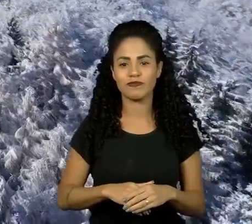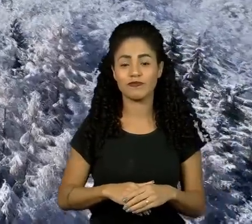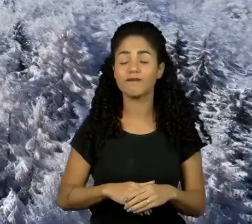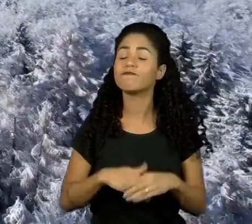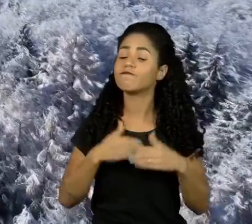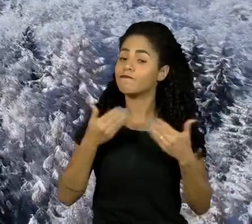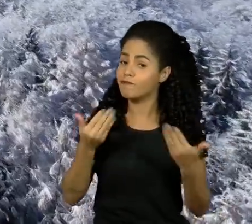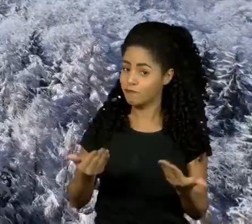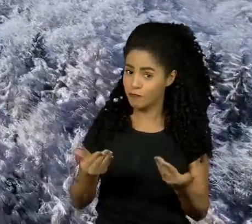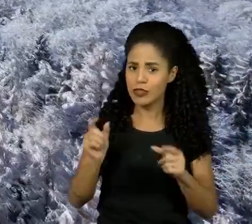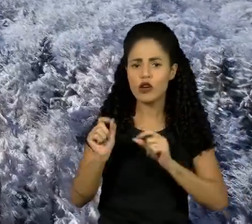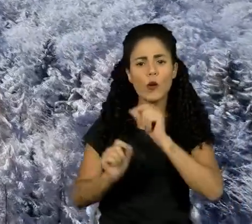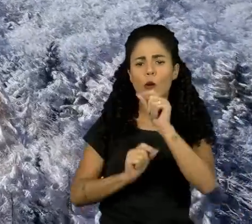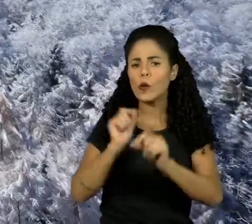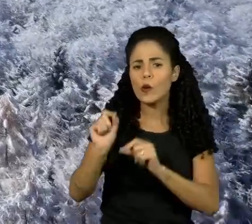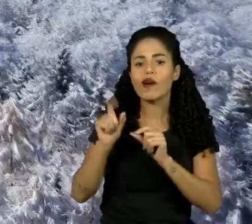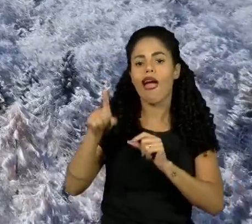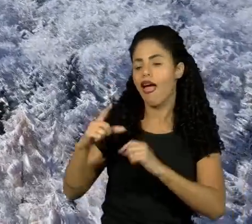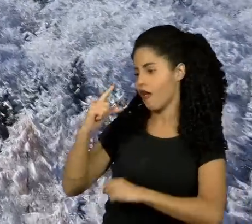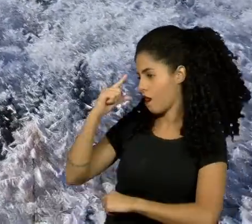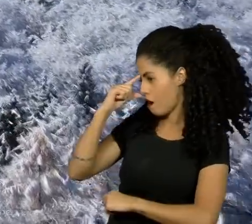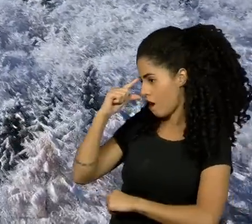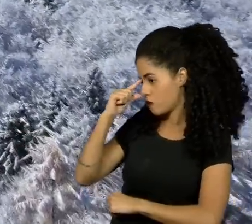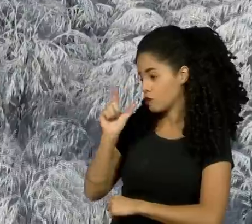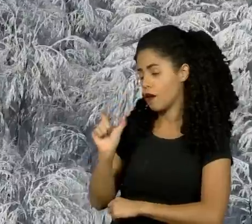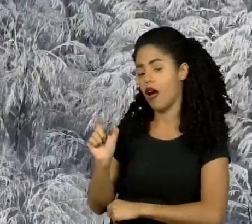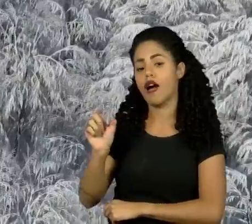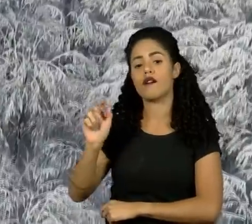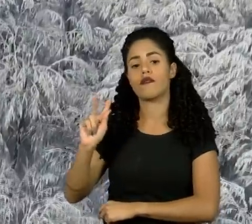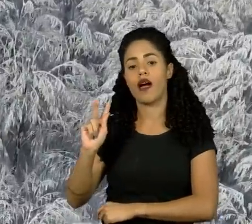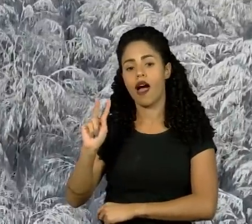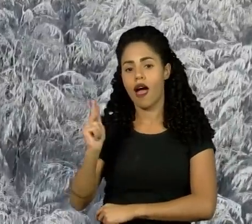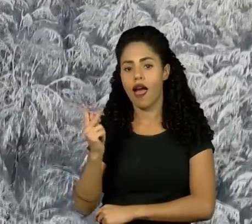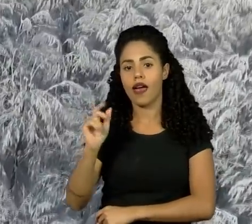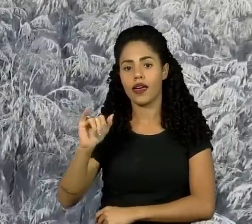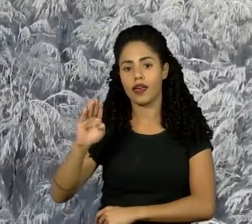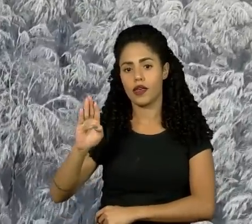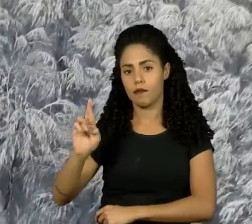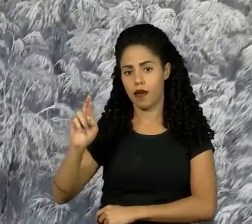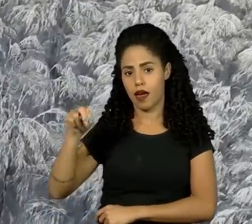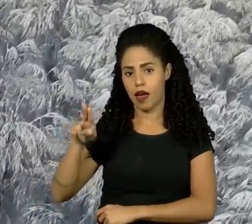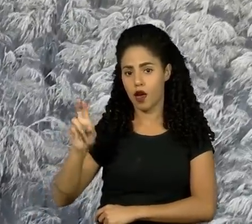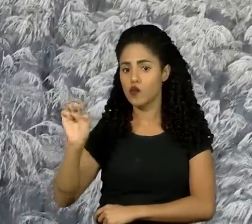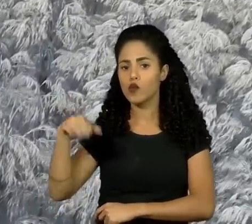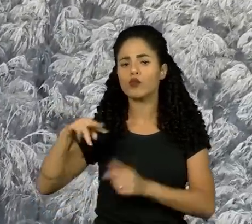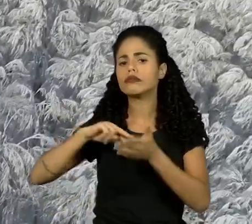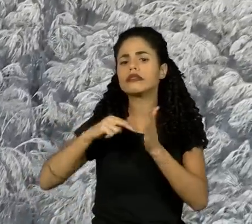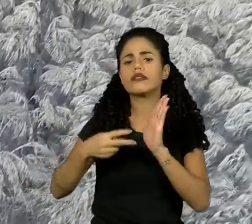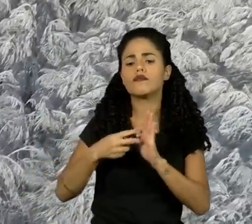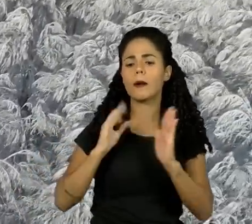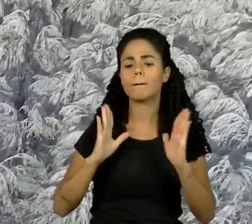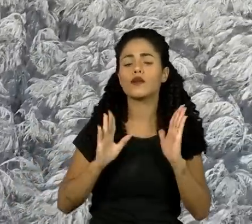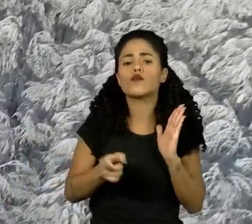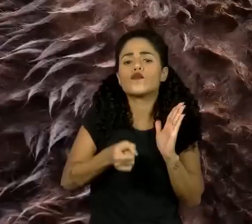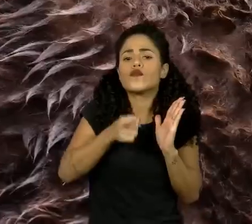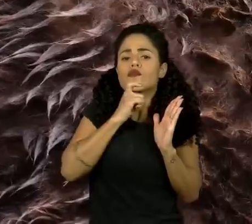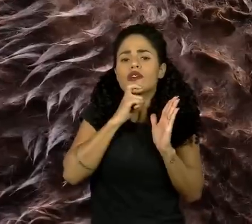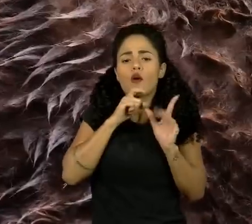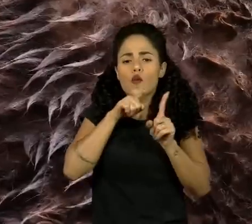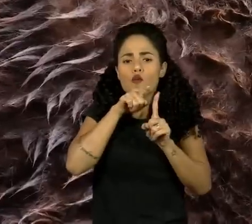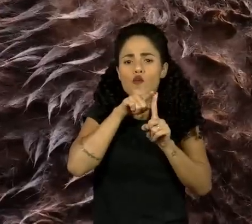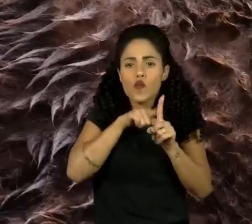A palavra inverno vem do latim hibernum, que significa tempo frio. Também está ligada ao